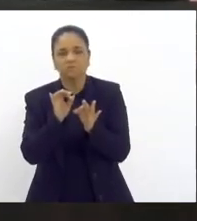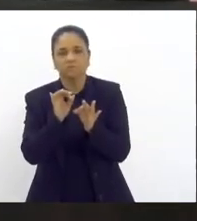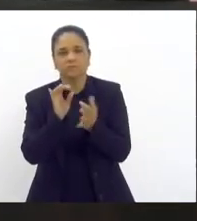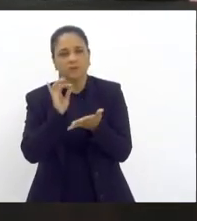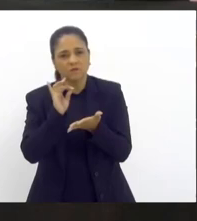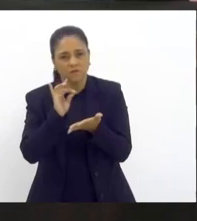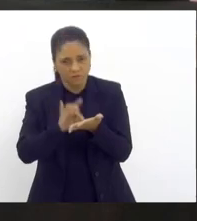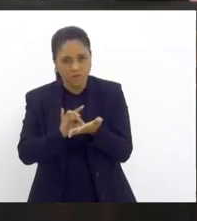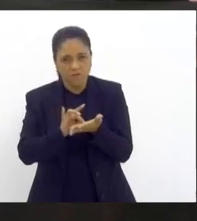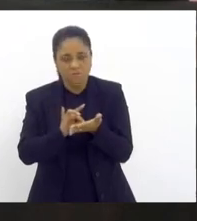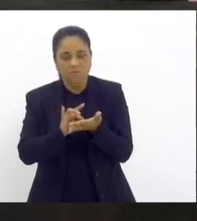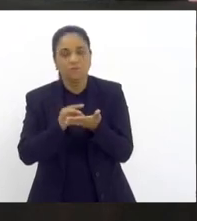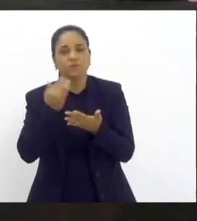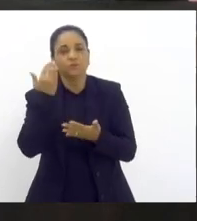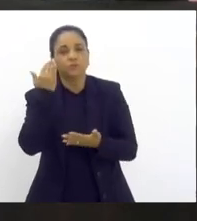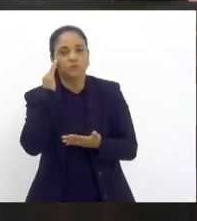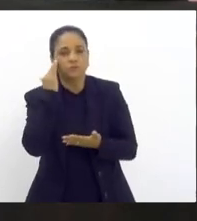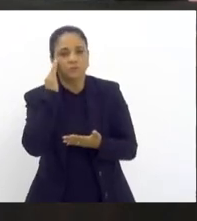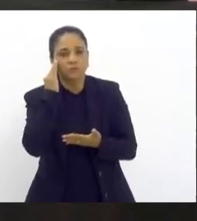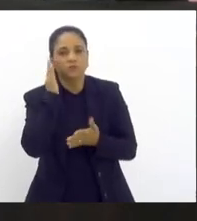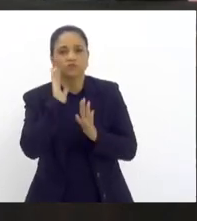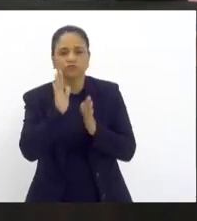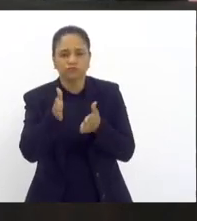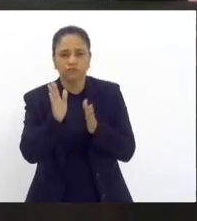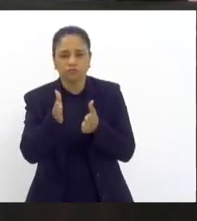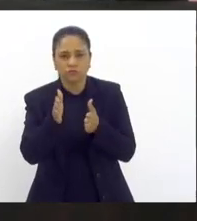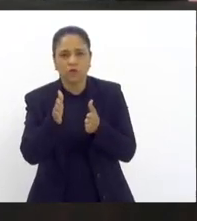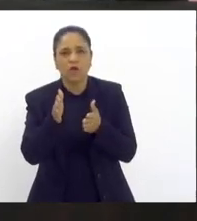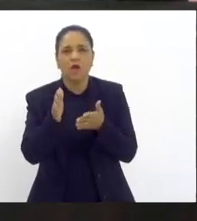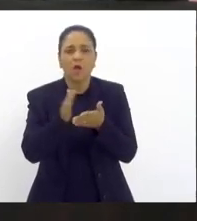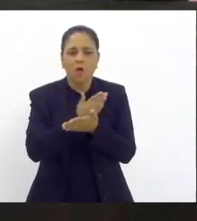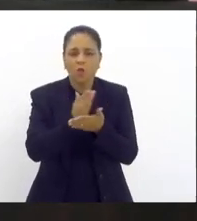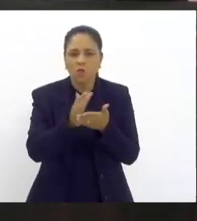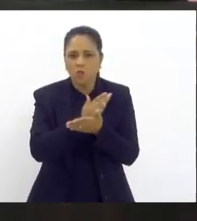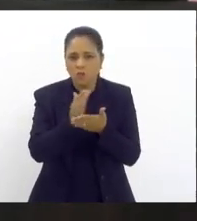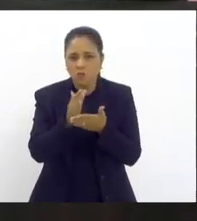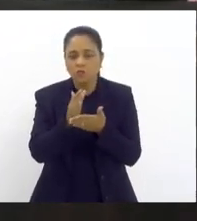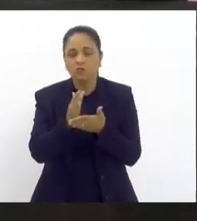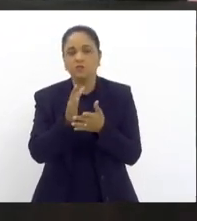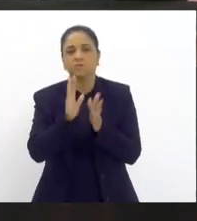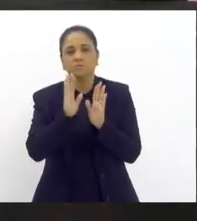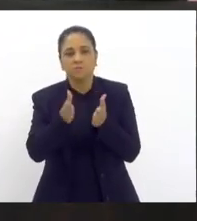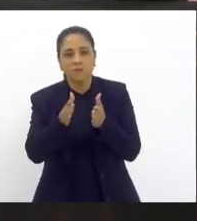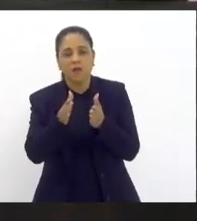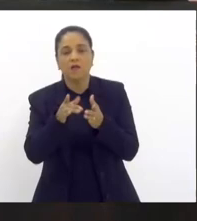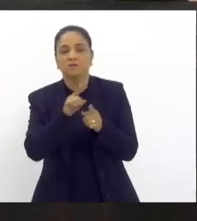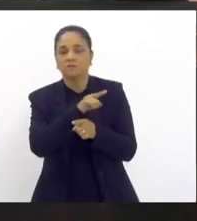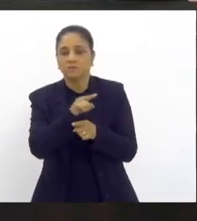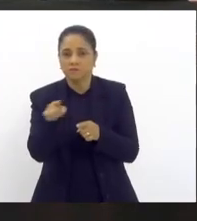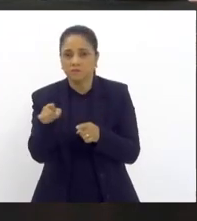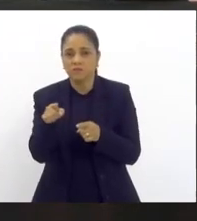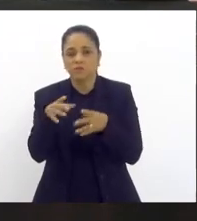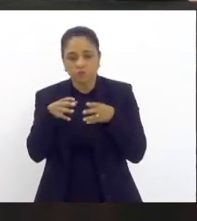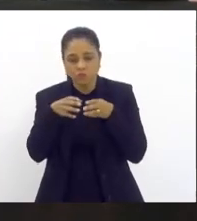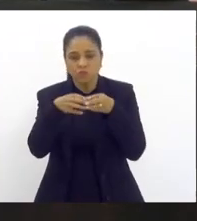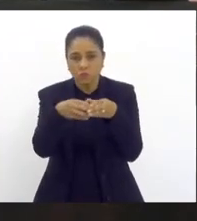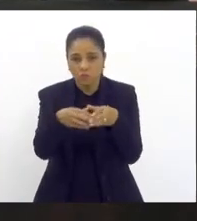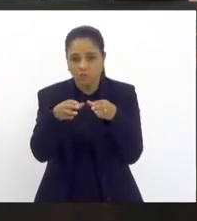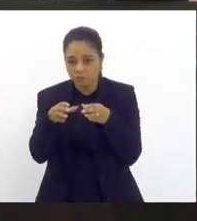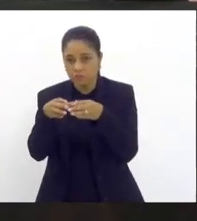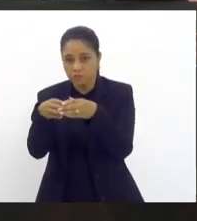de entendimento no consenso de alguns, mas, para além disso, Vossa Excelência, junto com a comissão,